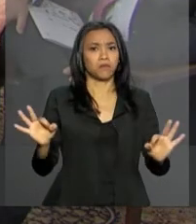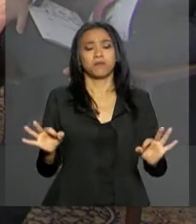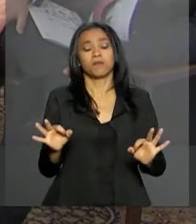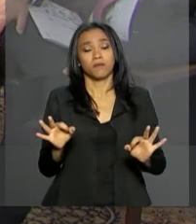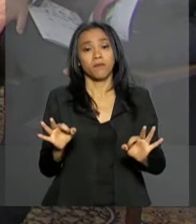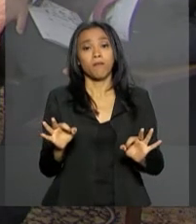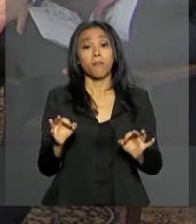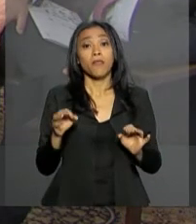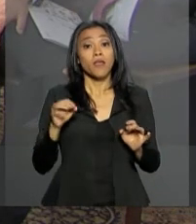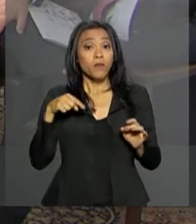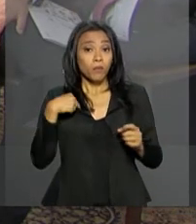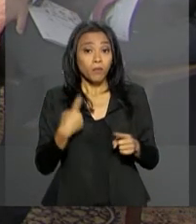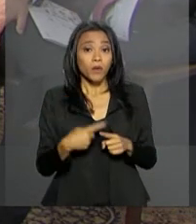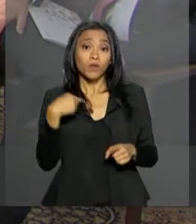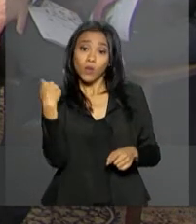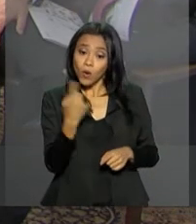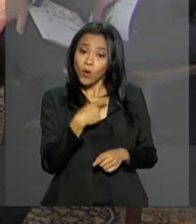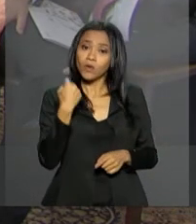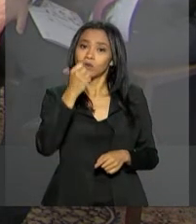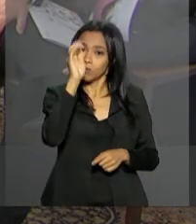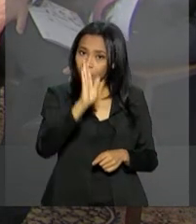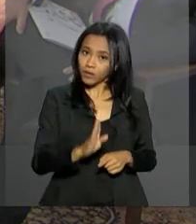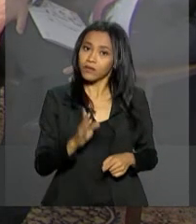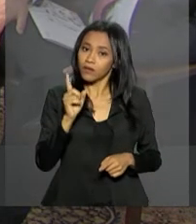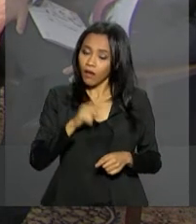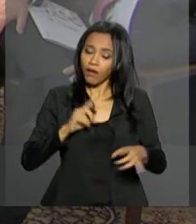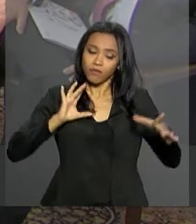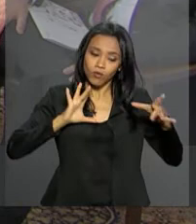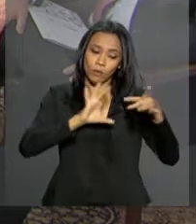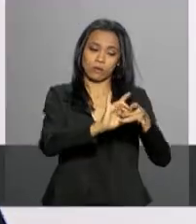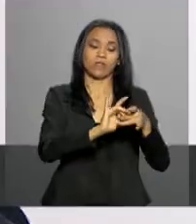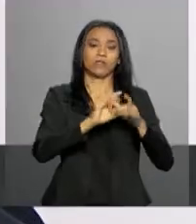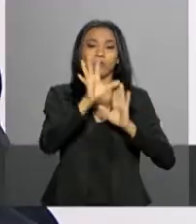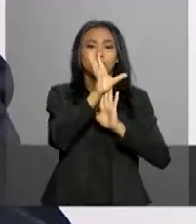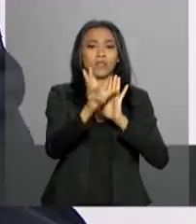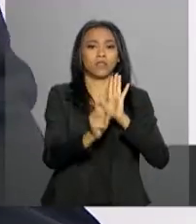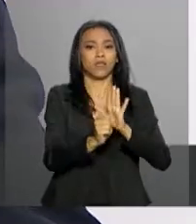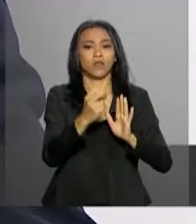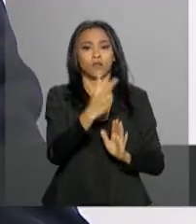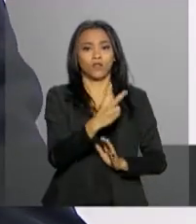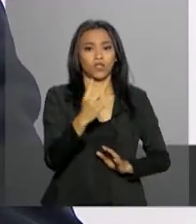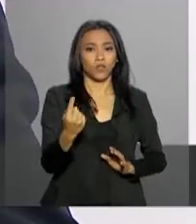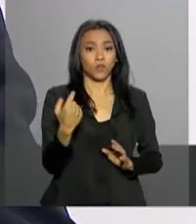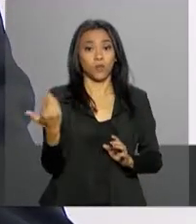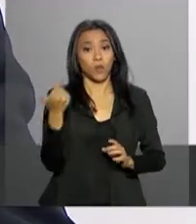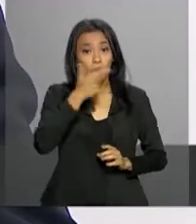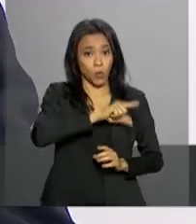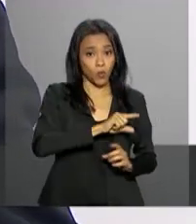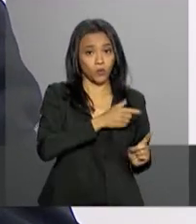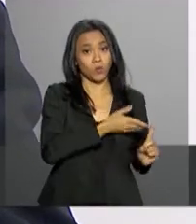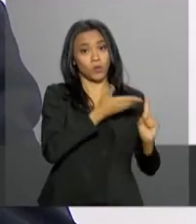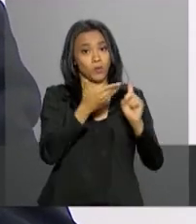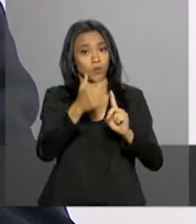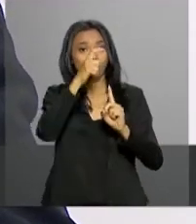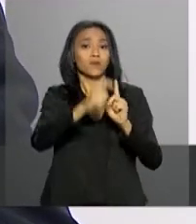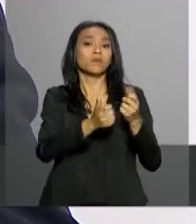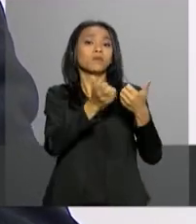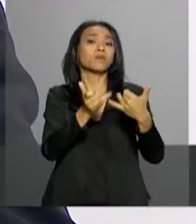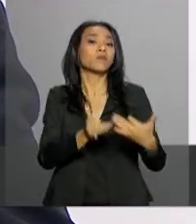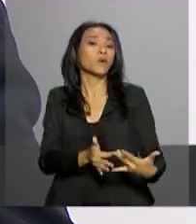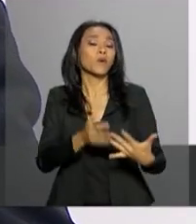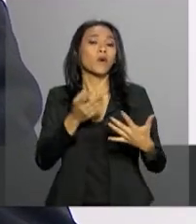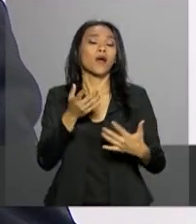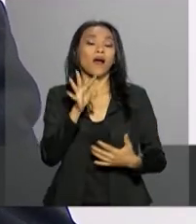colocando o brasil no século 21 quando nós voltamos ao tema da federação quando nós por exemplo repactuamos a